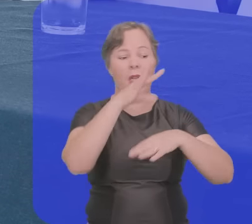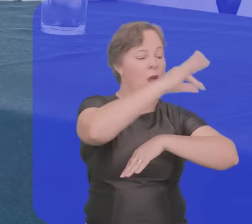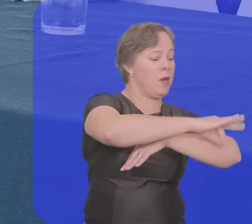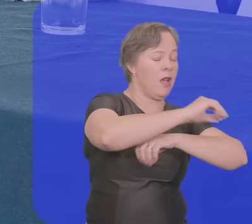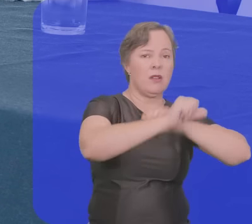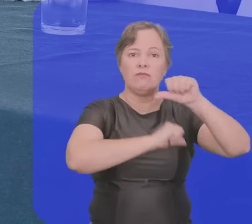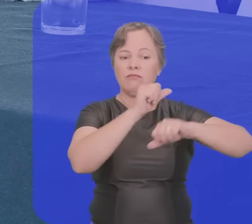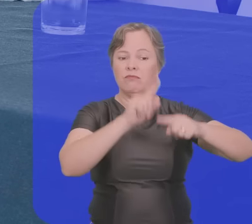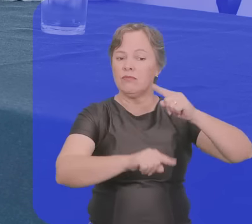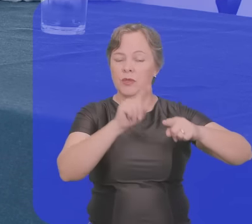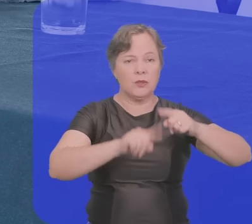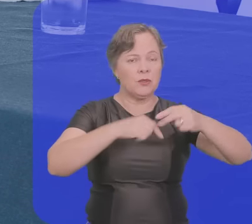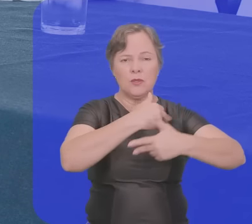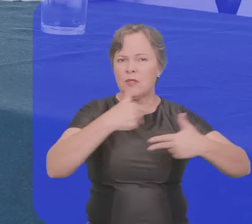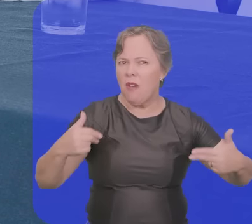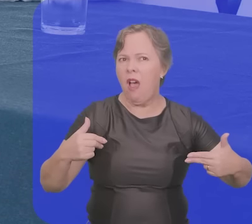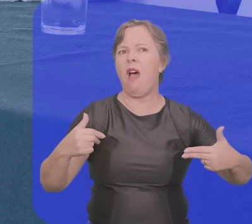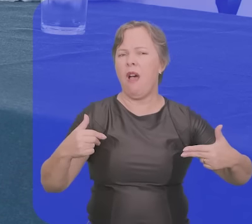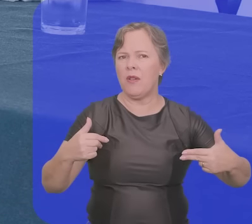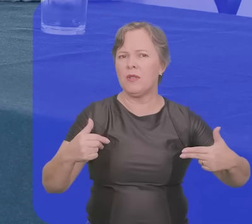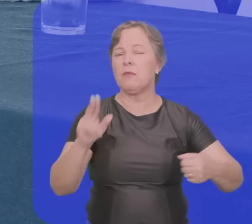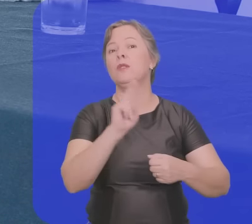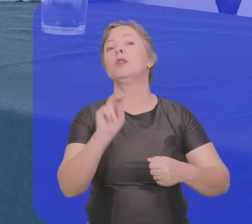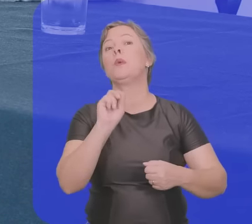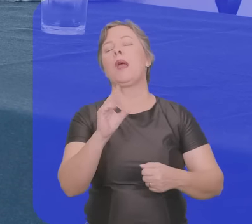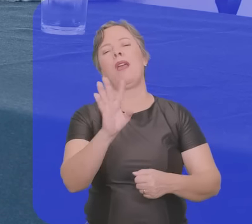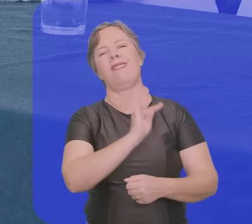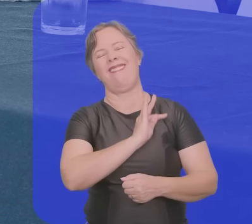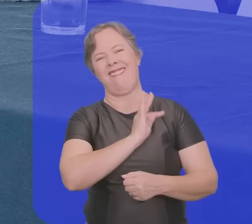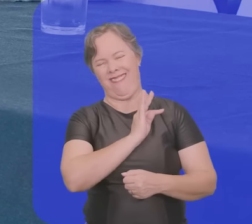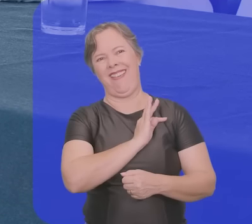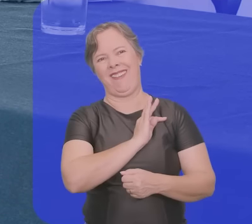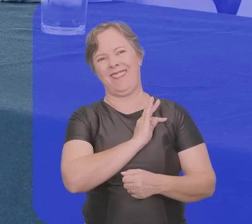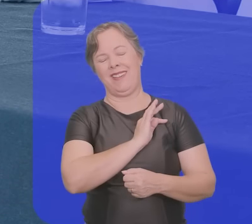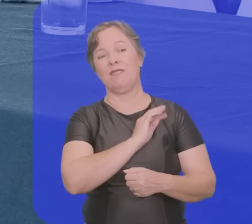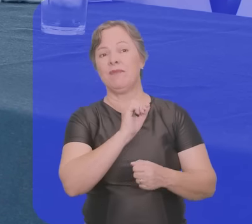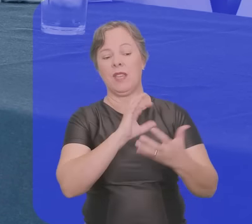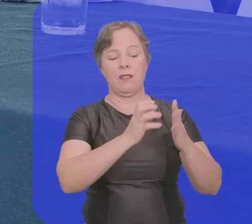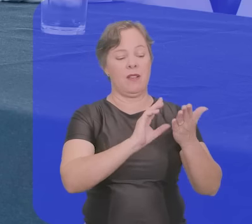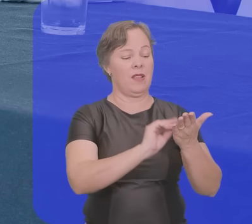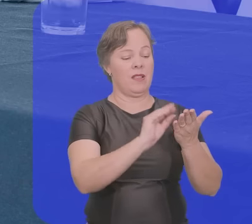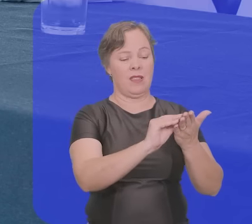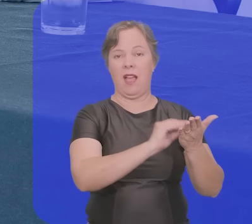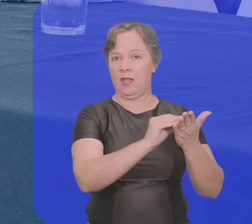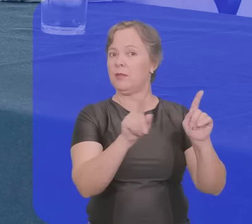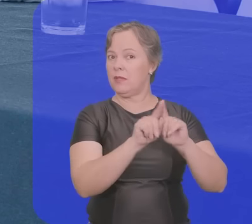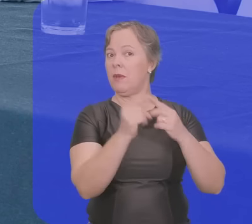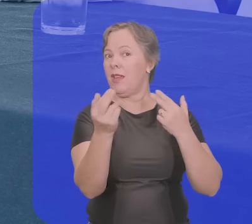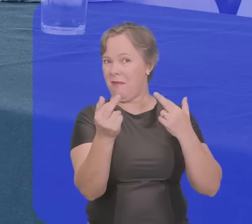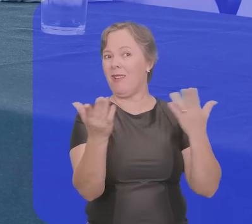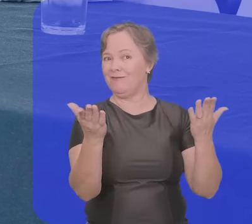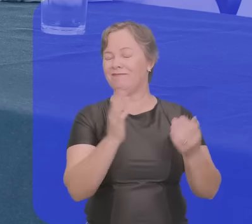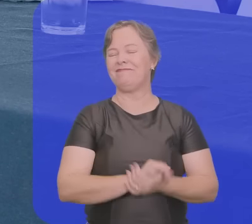gosto de fazer é exatamente dessa metáfora, né, que os dados são o novo petróleo, que o petróleo a gente extrai ele de forma